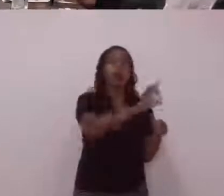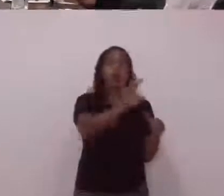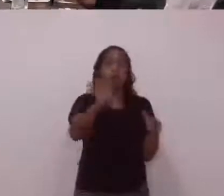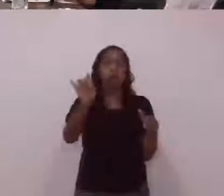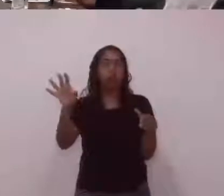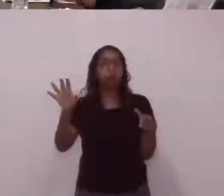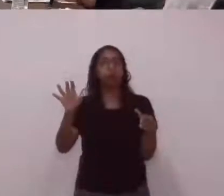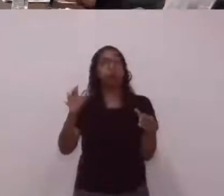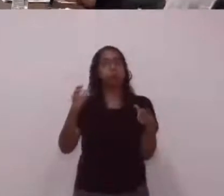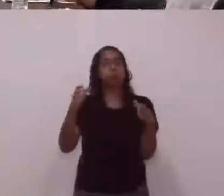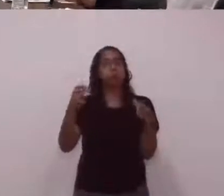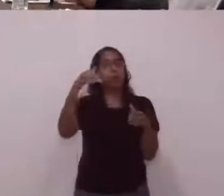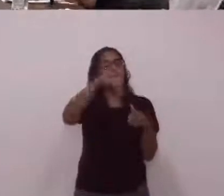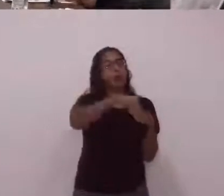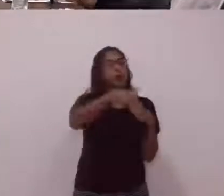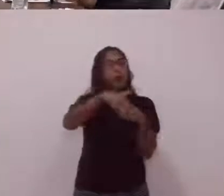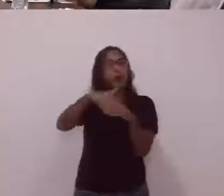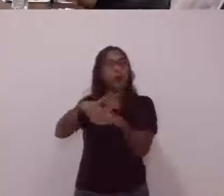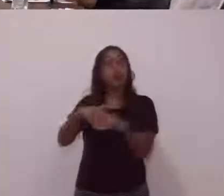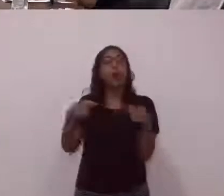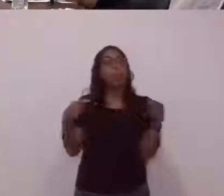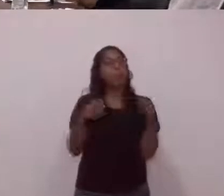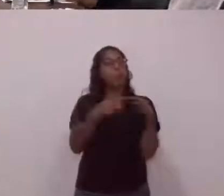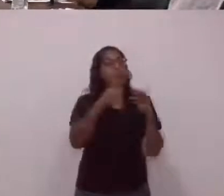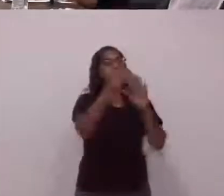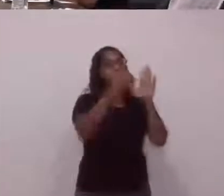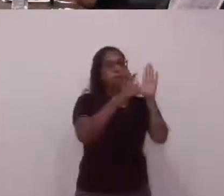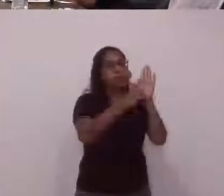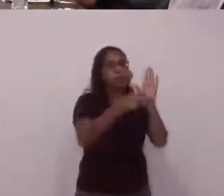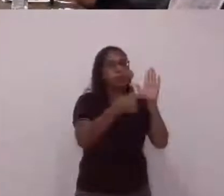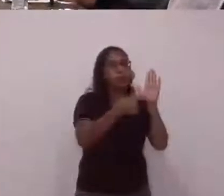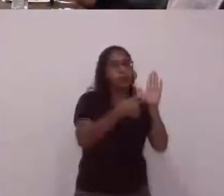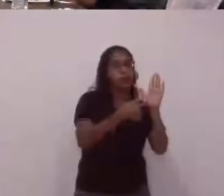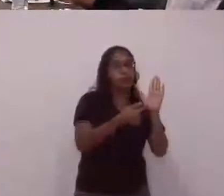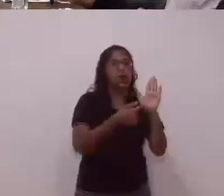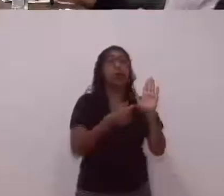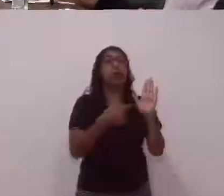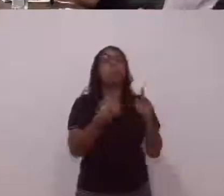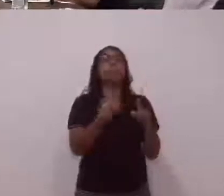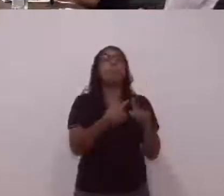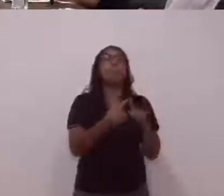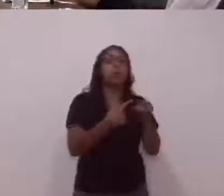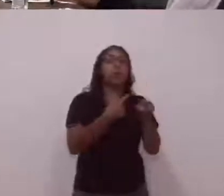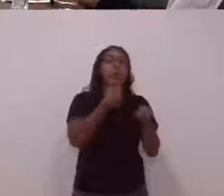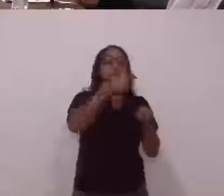na expedição do respectivo decreto legislativo de cassação do mandato do Sr. Prefeito.